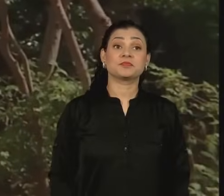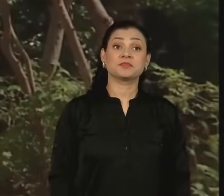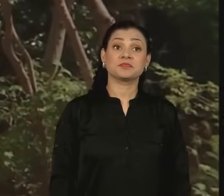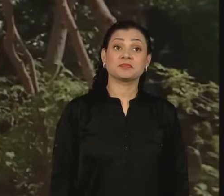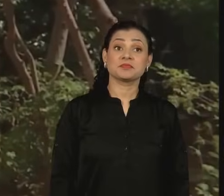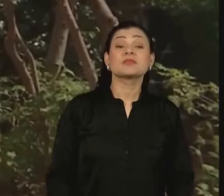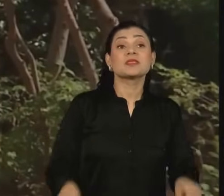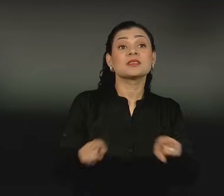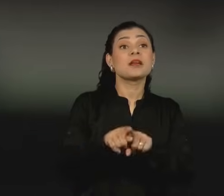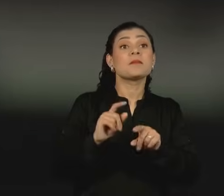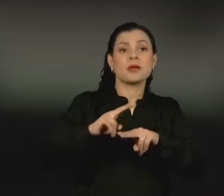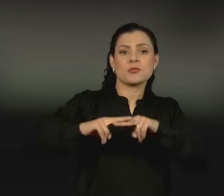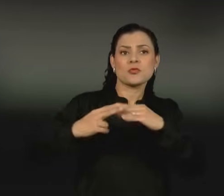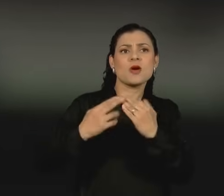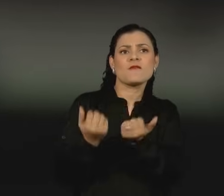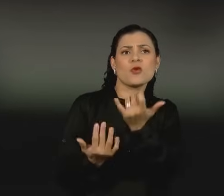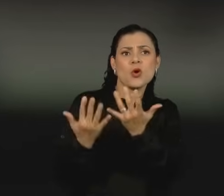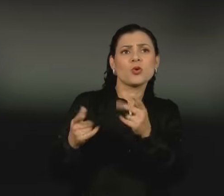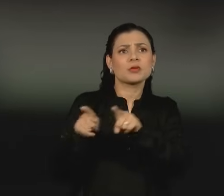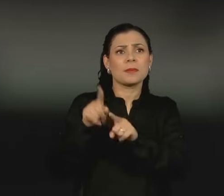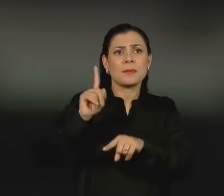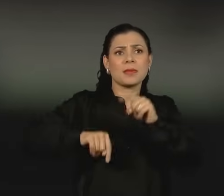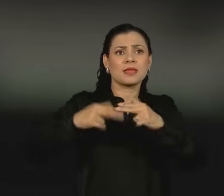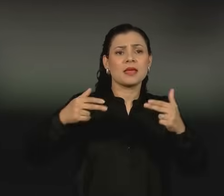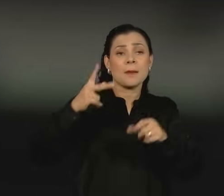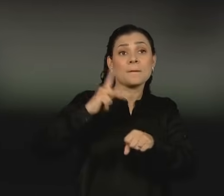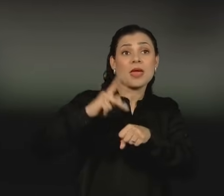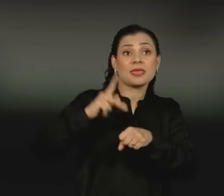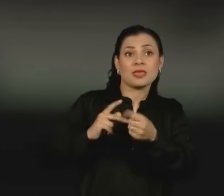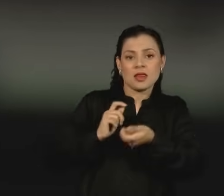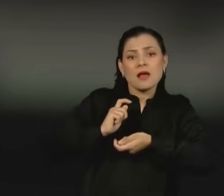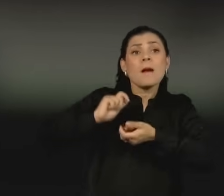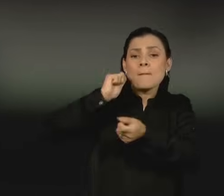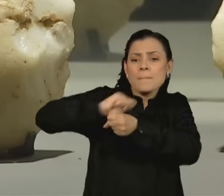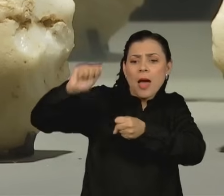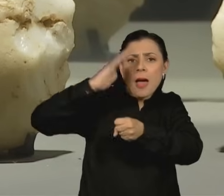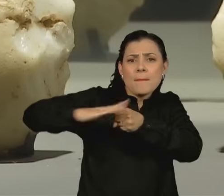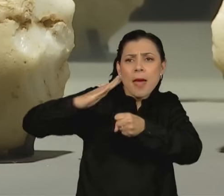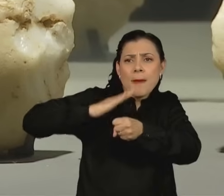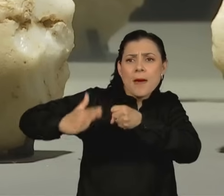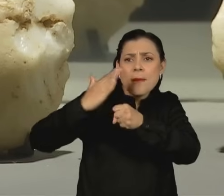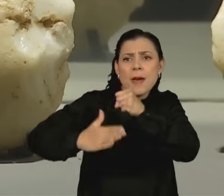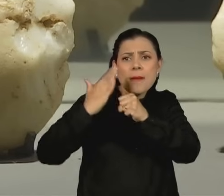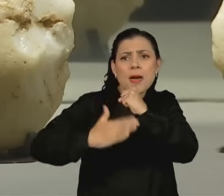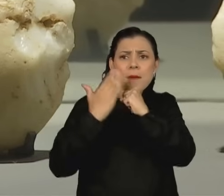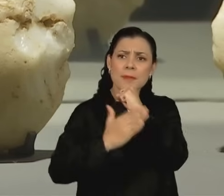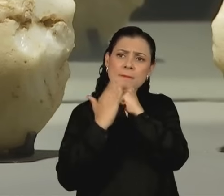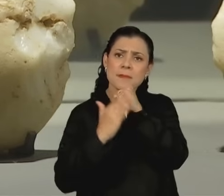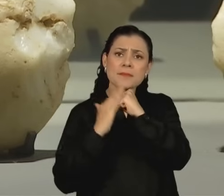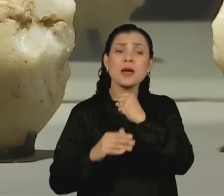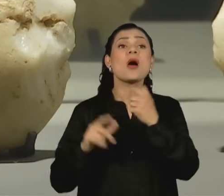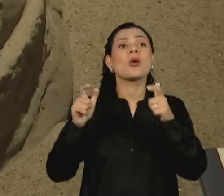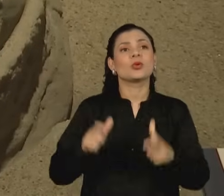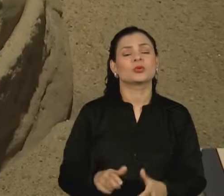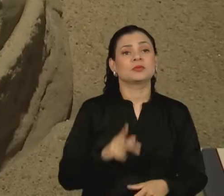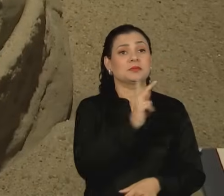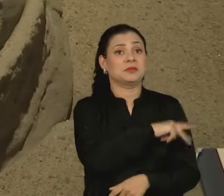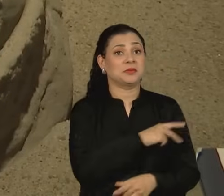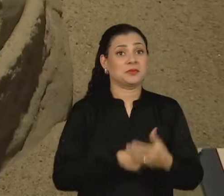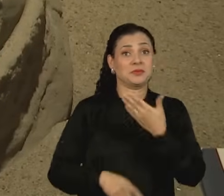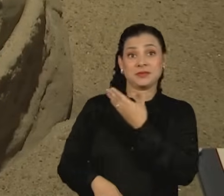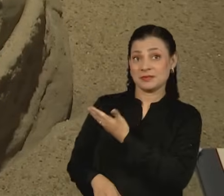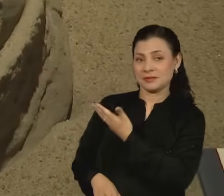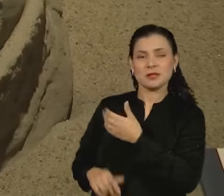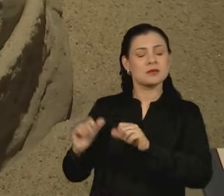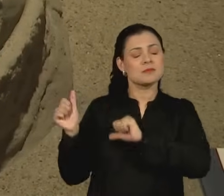Restos de fogueiras e objetos feitos de pedras lascadas encontrados nos sítios arqueológicos do Piauí mudaram